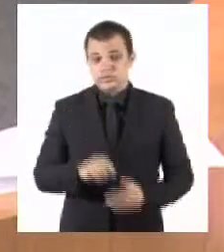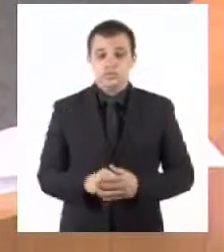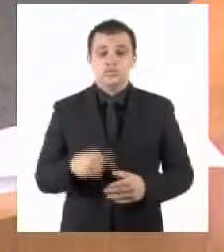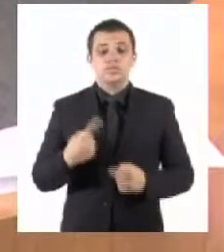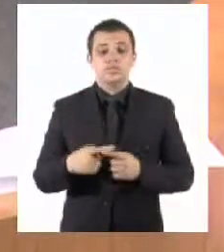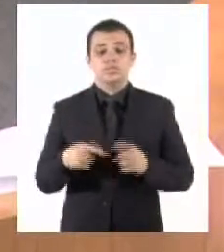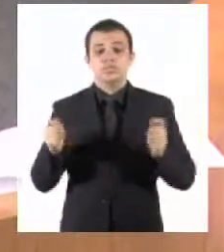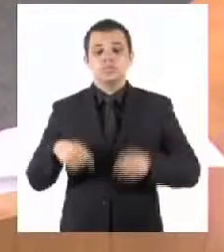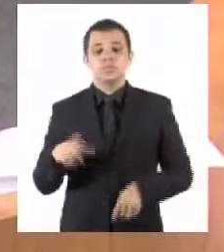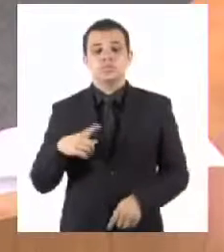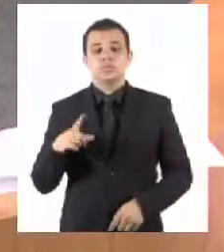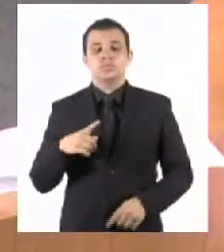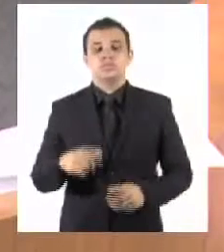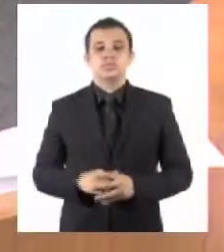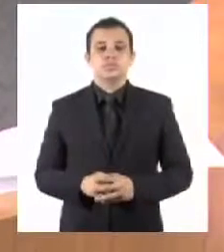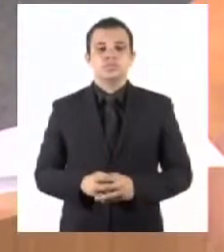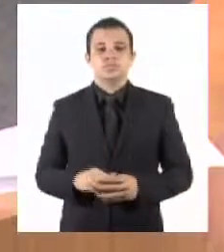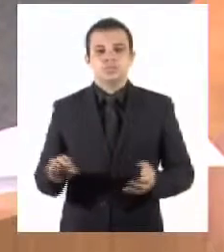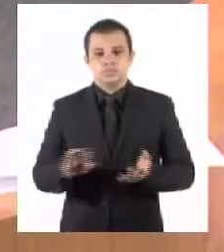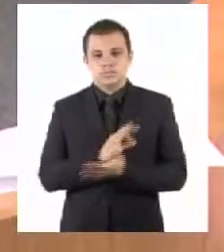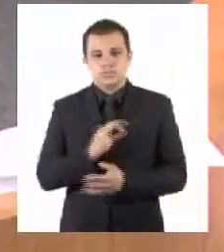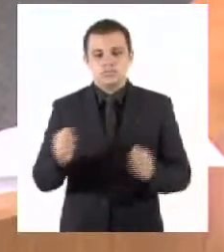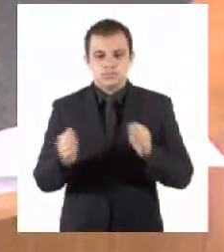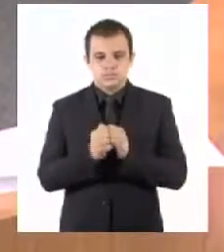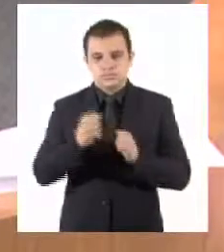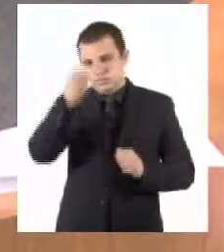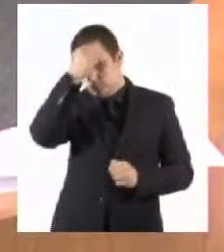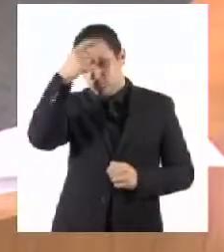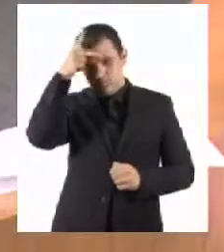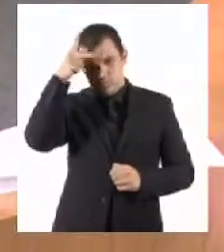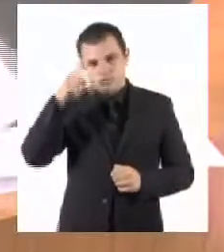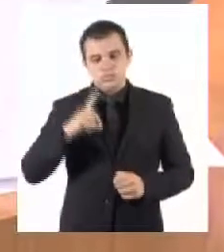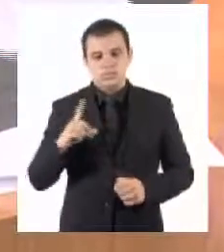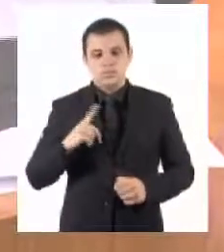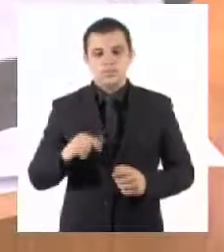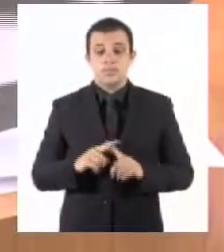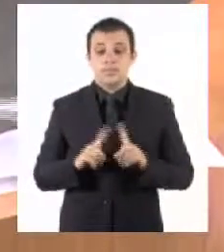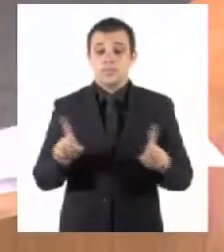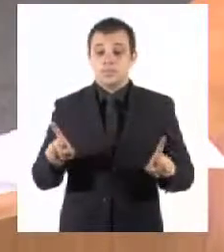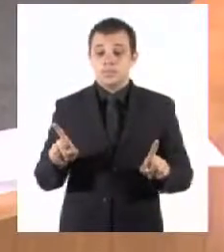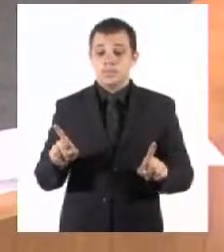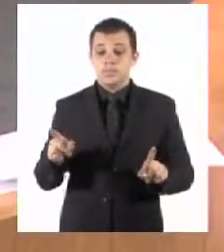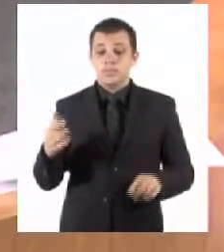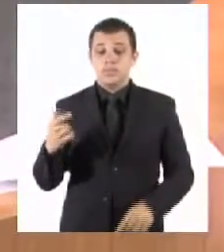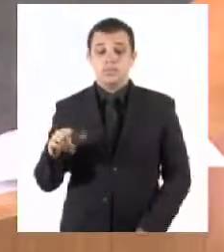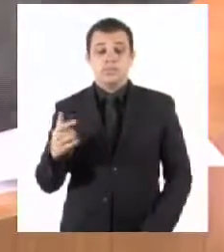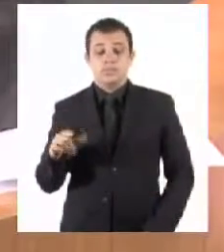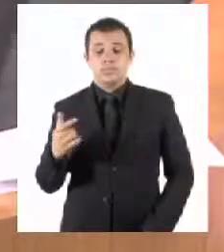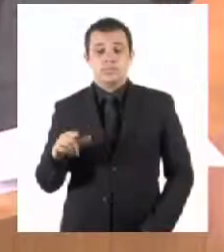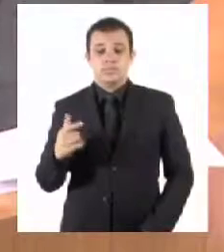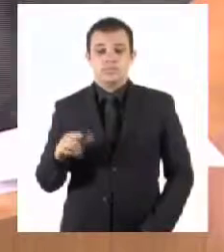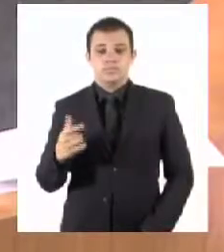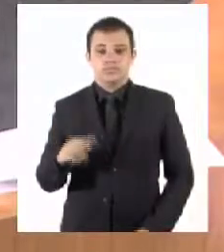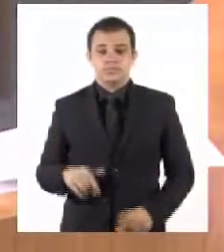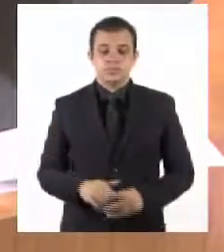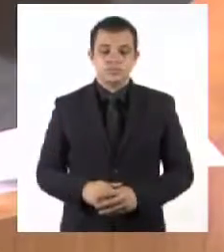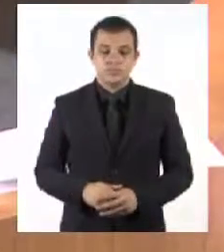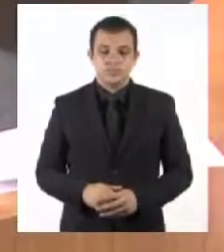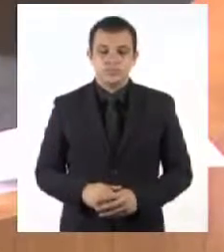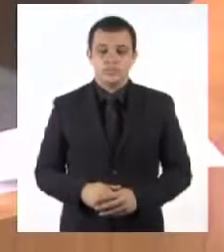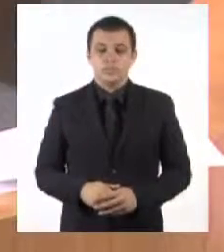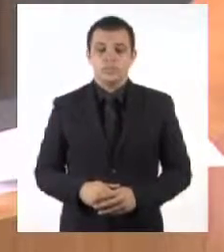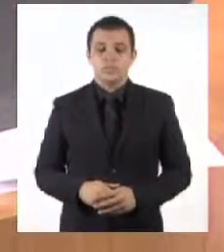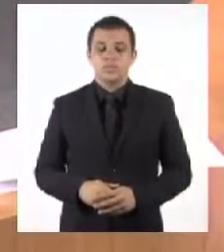município. Porém, o documento nunca foi visto pelas autoridades competentes. A população questiona